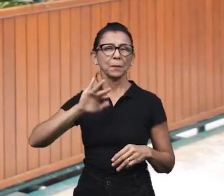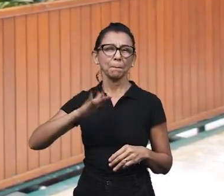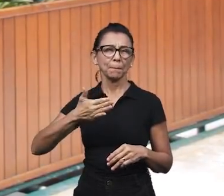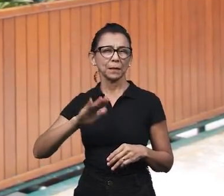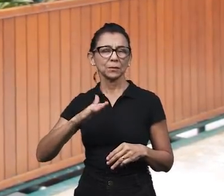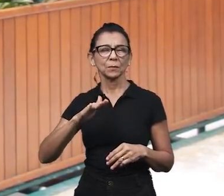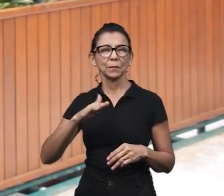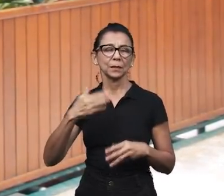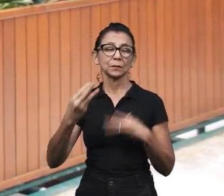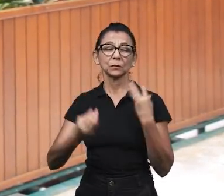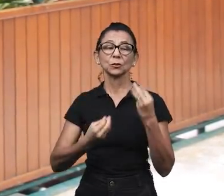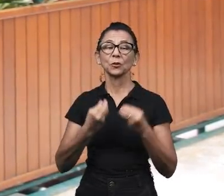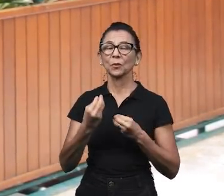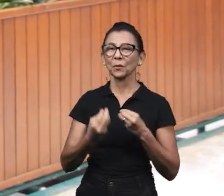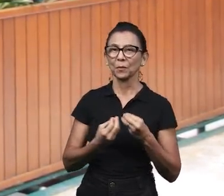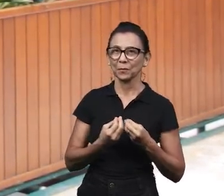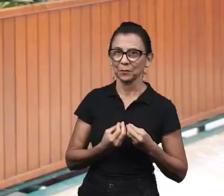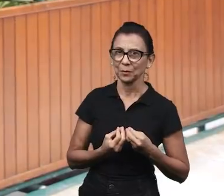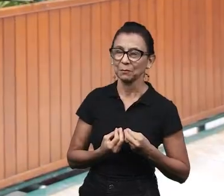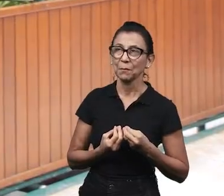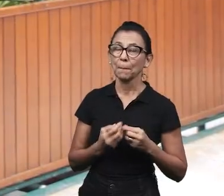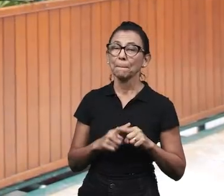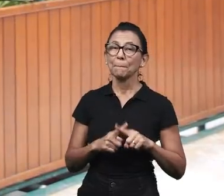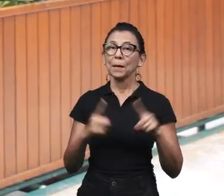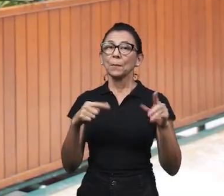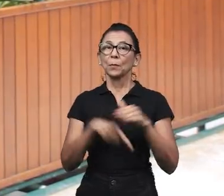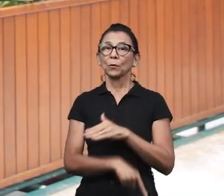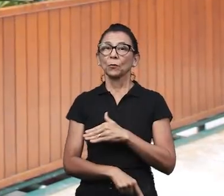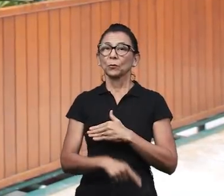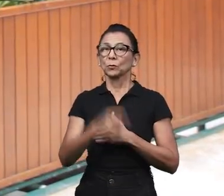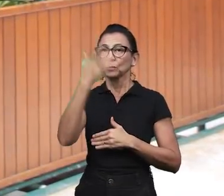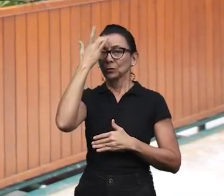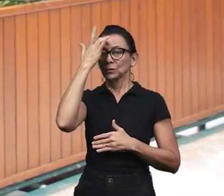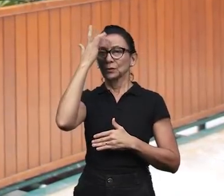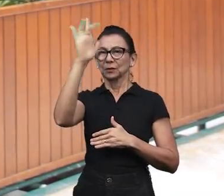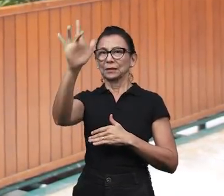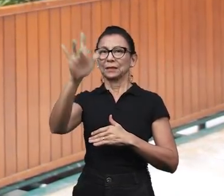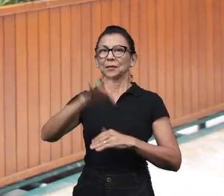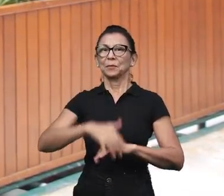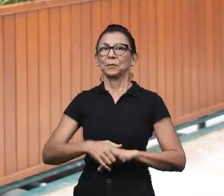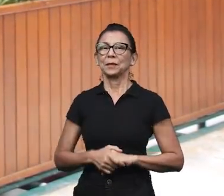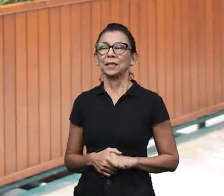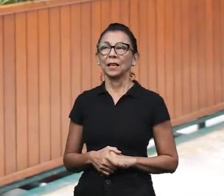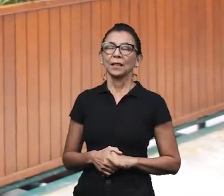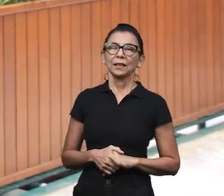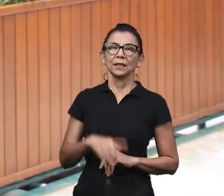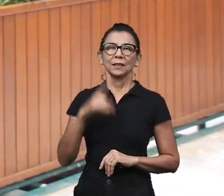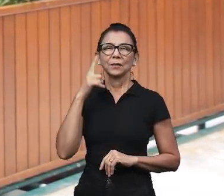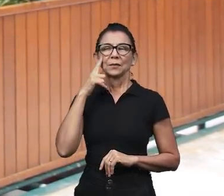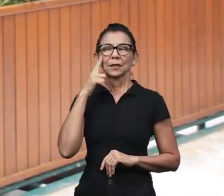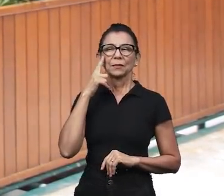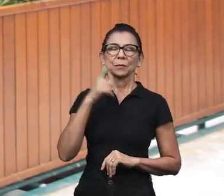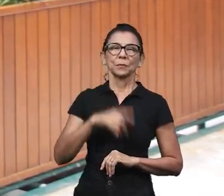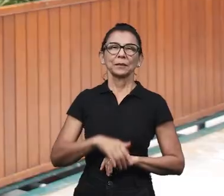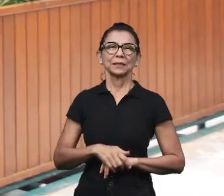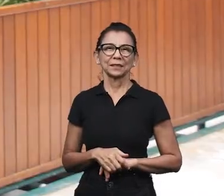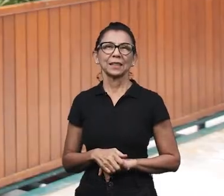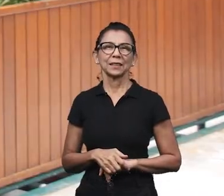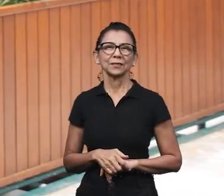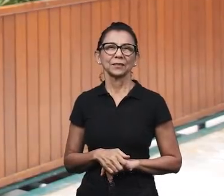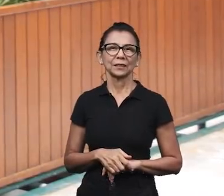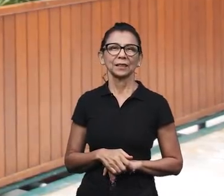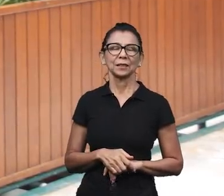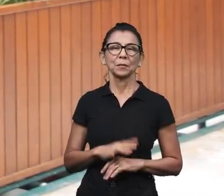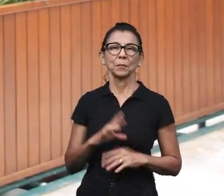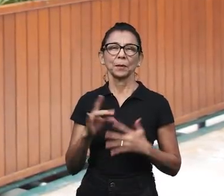não sabia como era. E assim, eu tinha uma expectativa, mas o Manaim superou todas as expectativas que eu tinha. Subir para